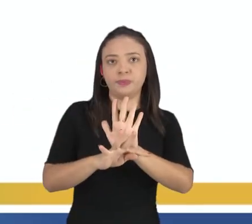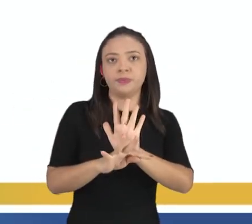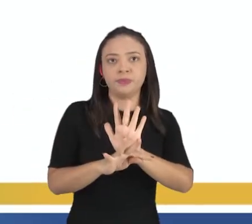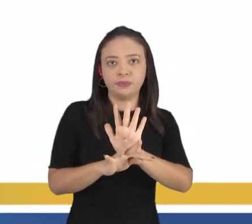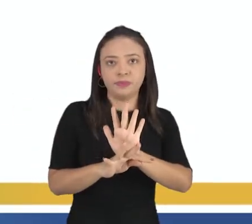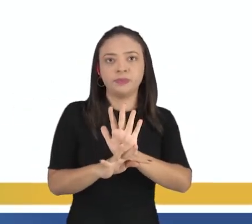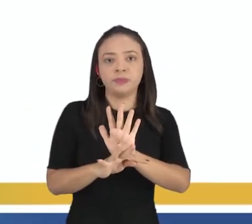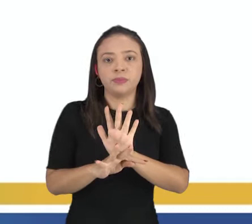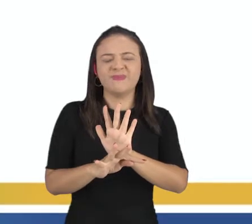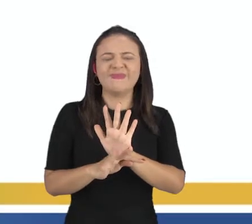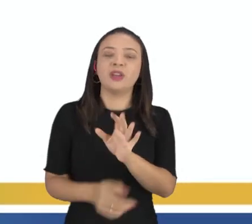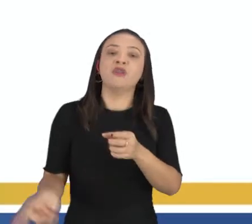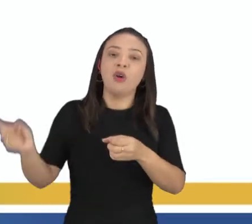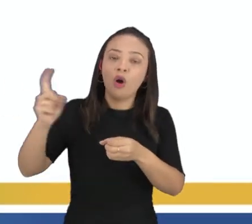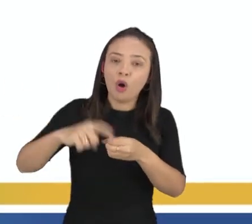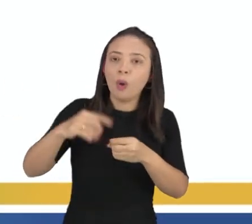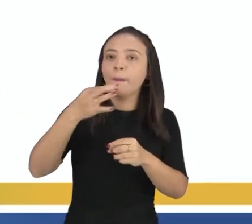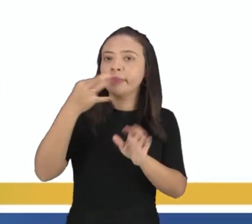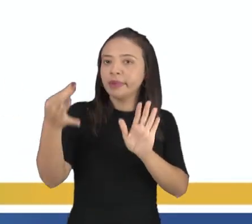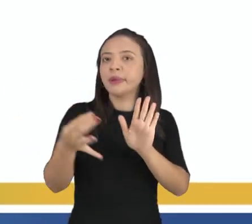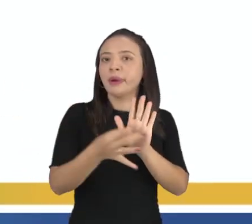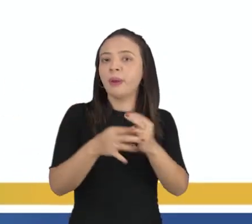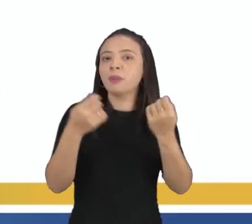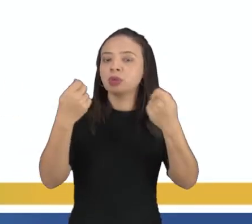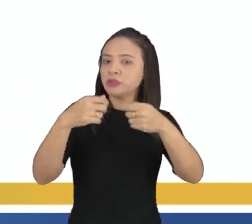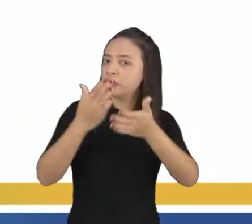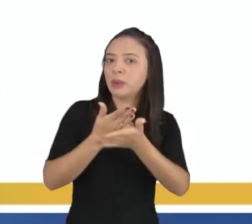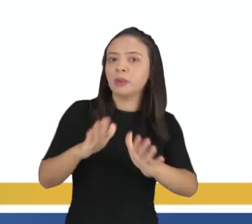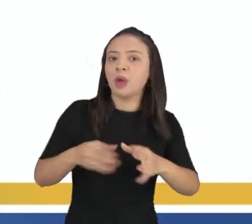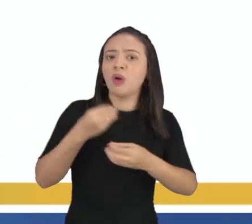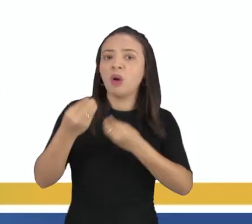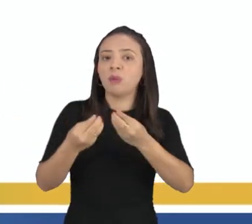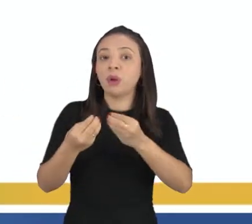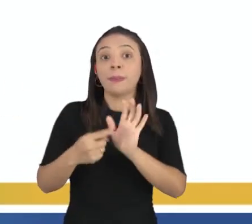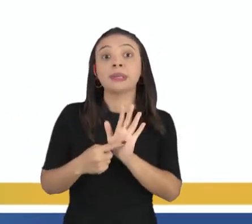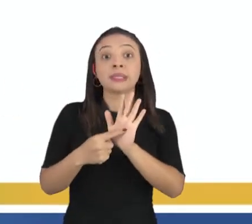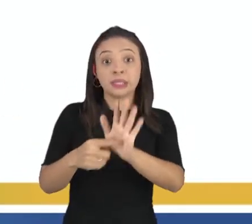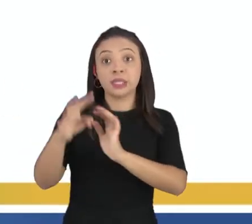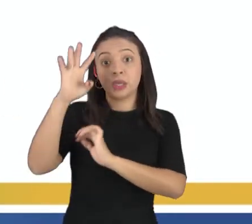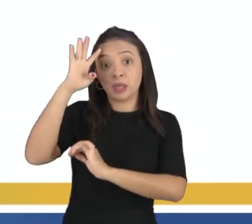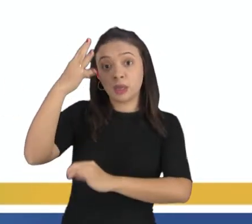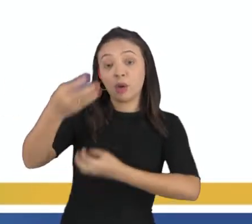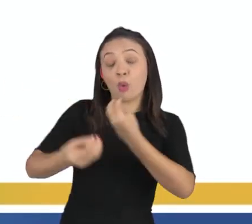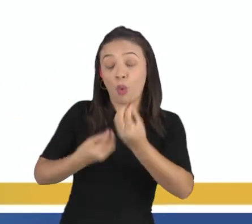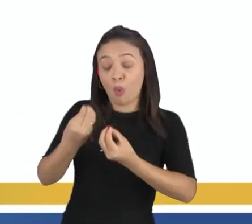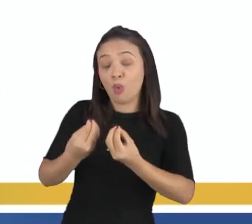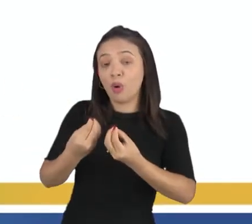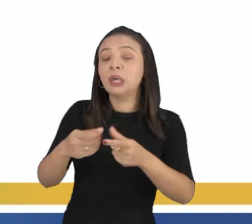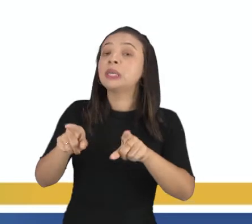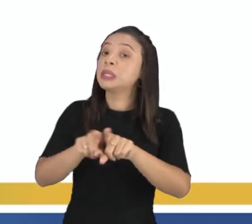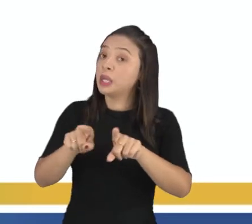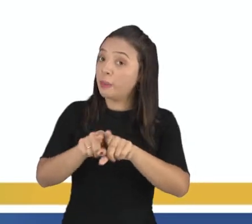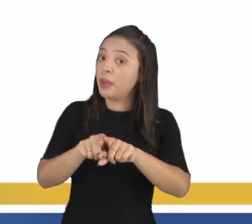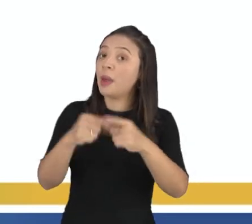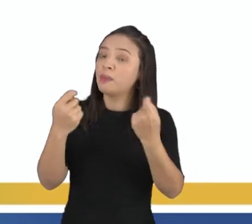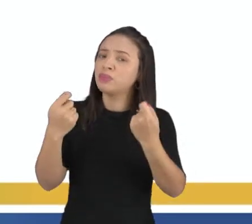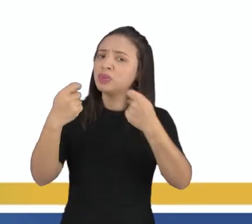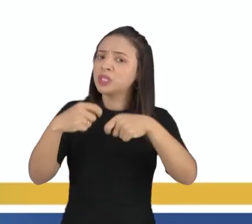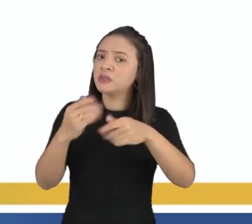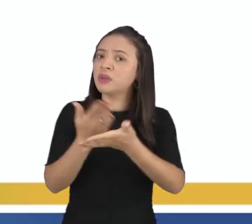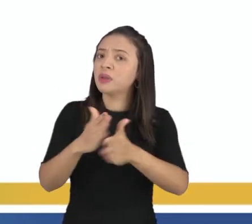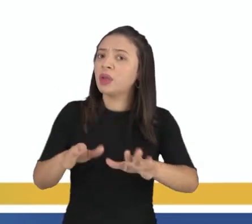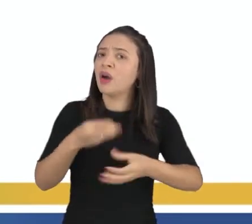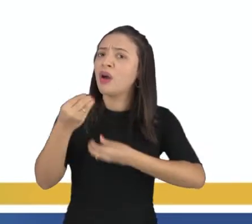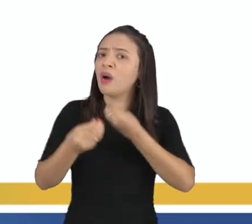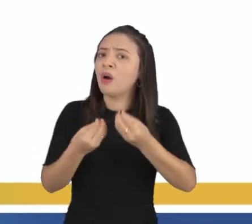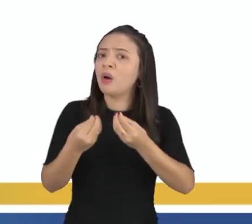é a retomada de opinião. Ele pode terminar dando uma solução, como também ele pode terminar só como